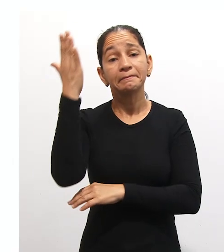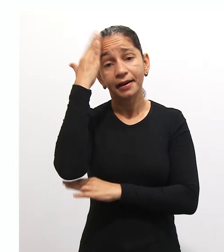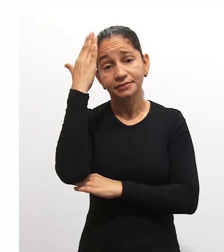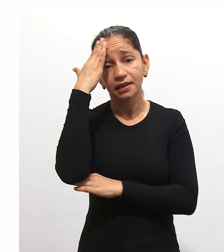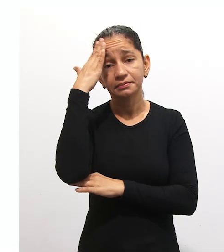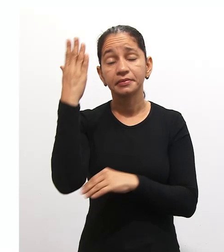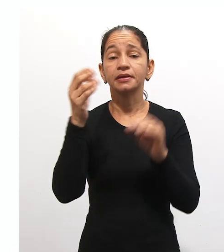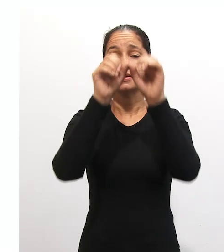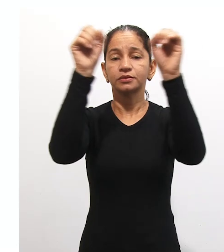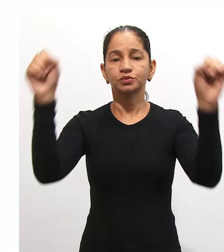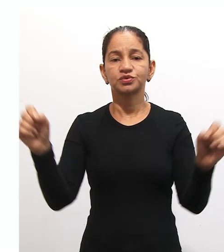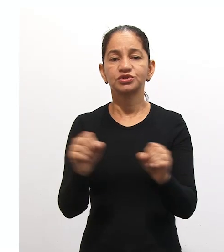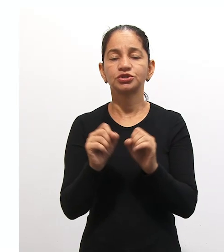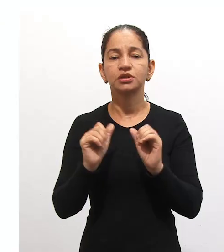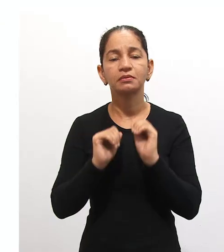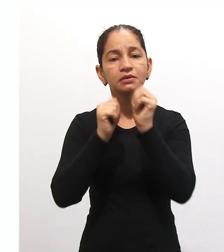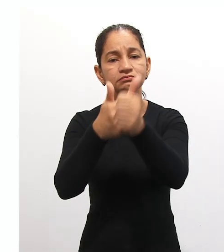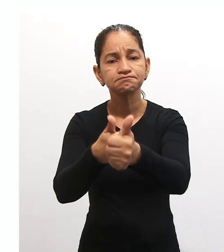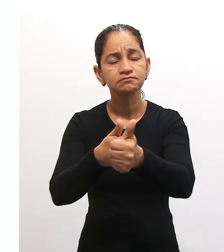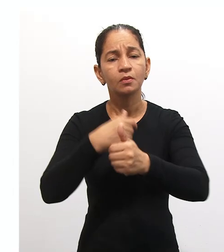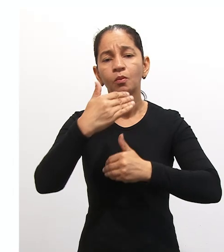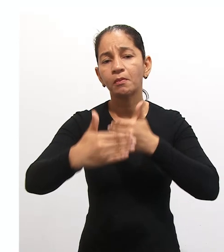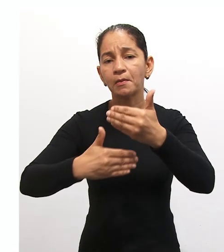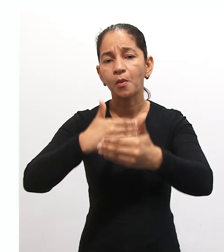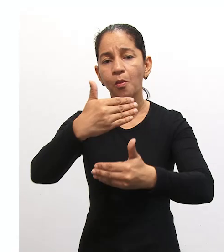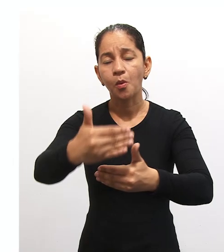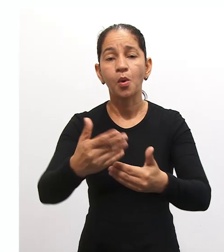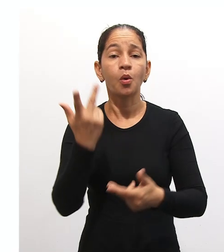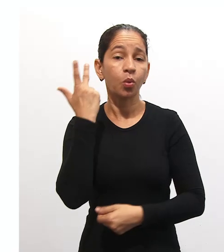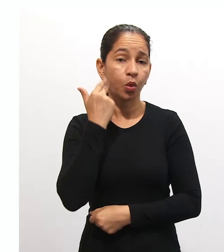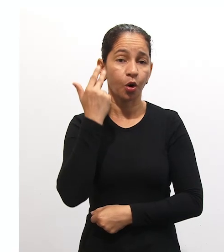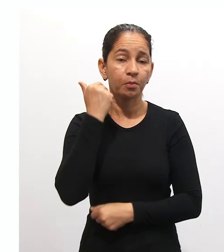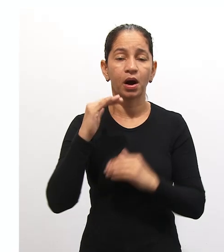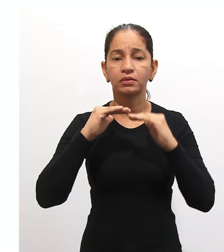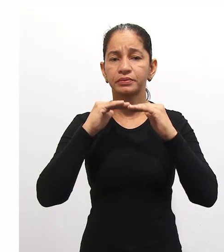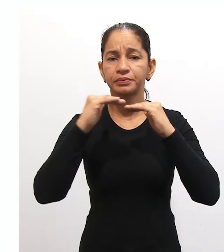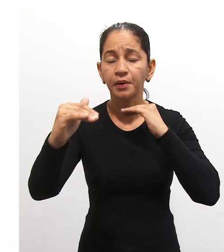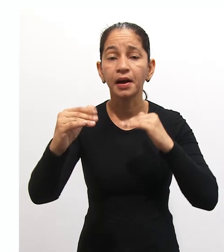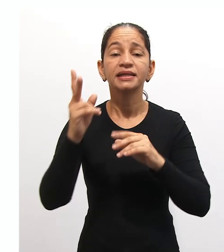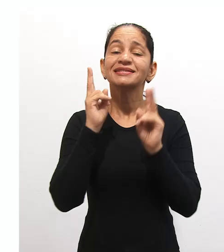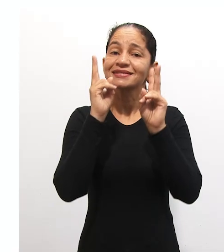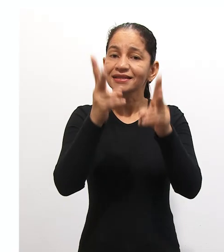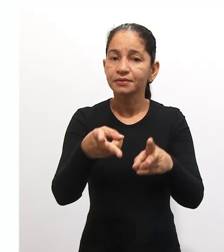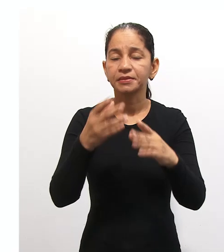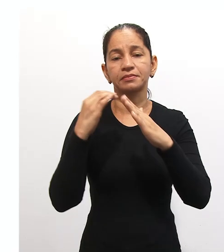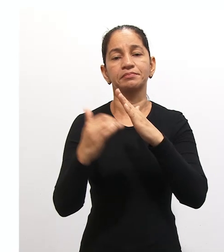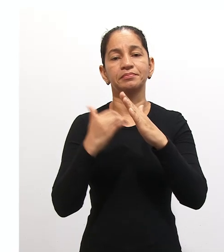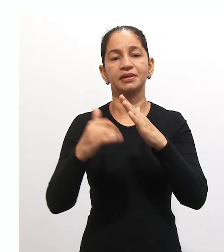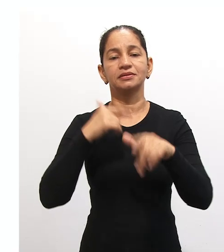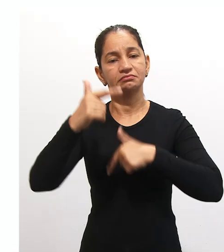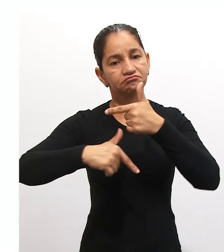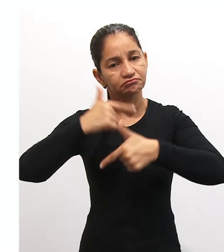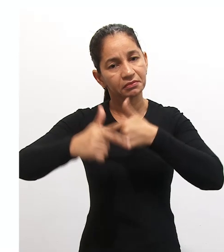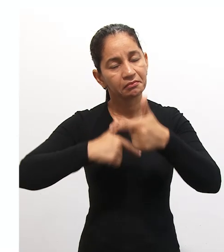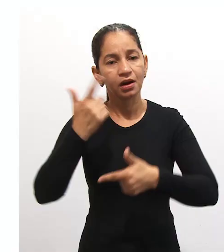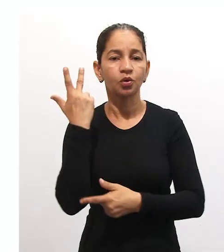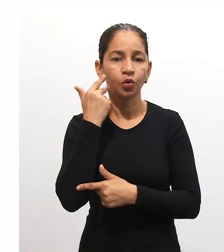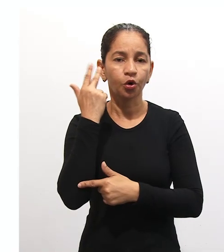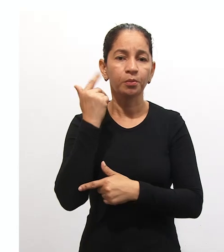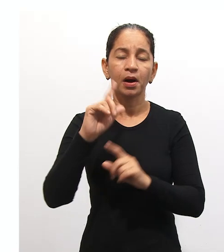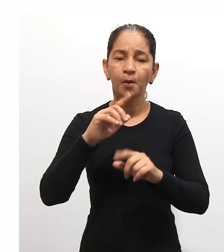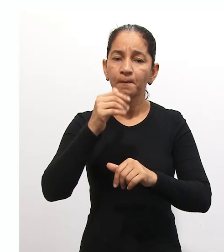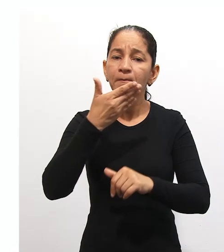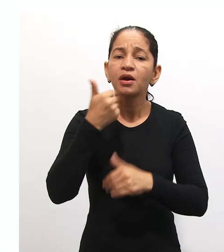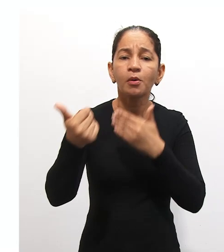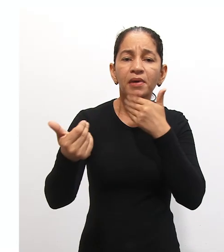E é um sistema contínuo de gestão que mantém a empresa em movimento e em constante